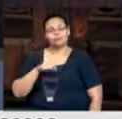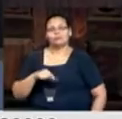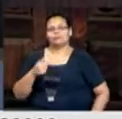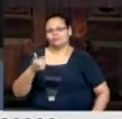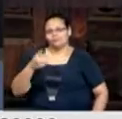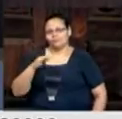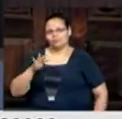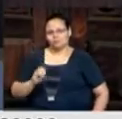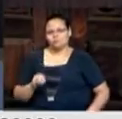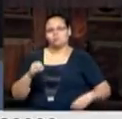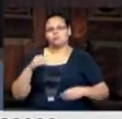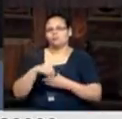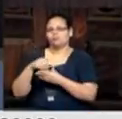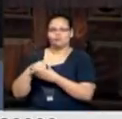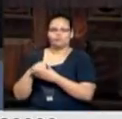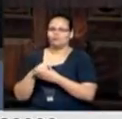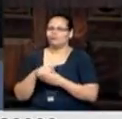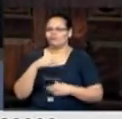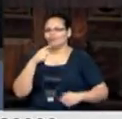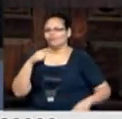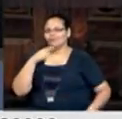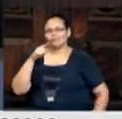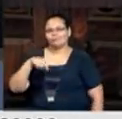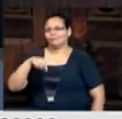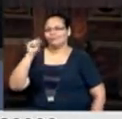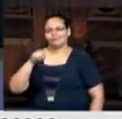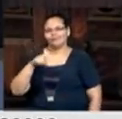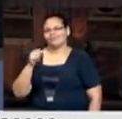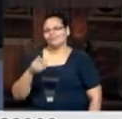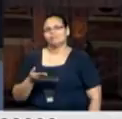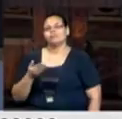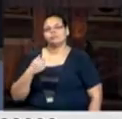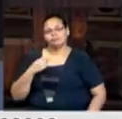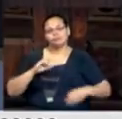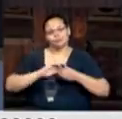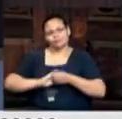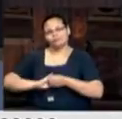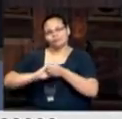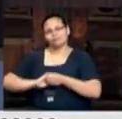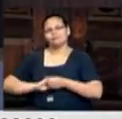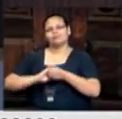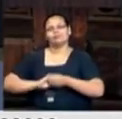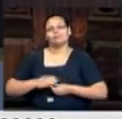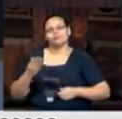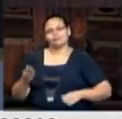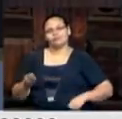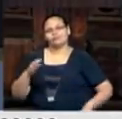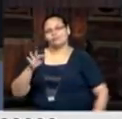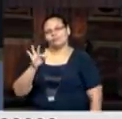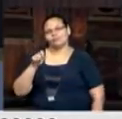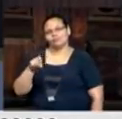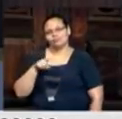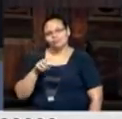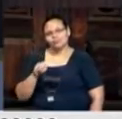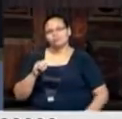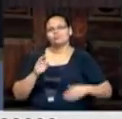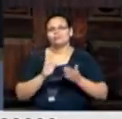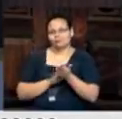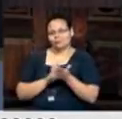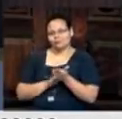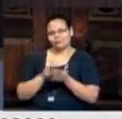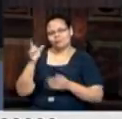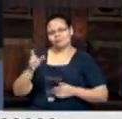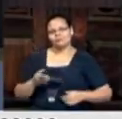turno nas eleições e não foi escolhido o prefeito da nossa cidade. Cumprimentei o deputado Marcelo Freixo, parabenizei o deputado Marcelo